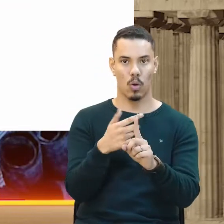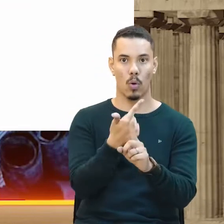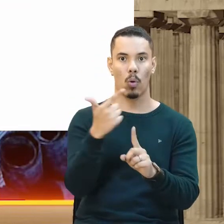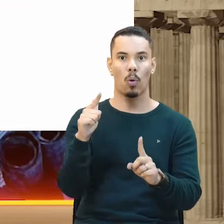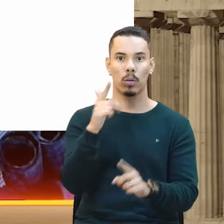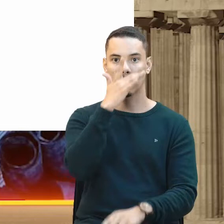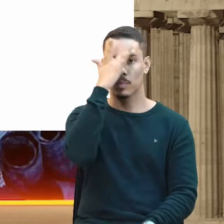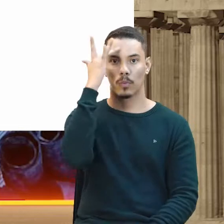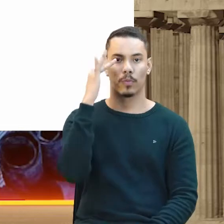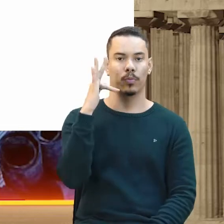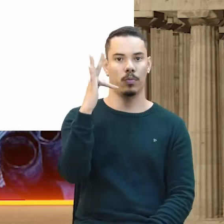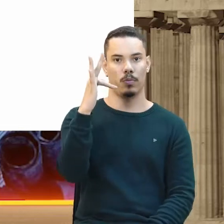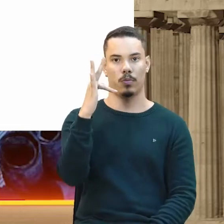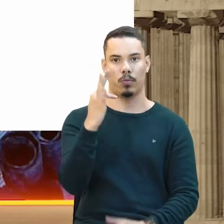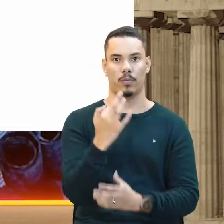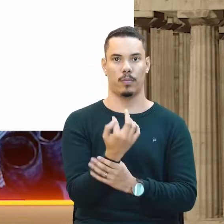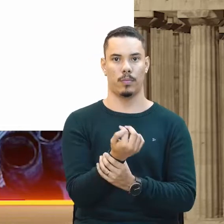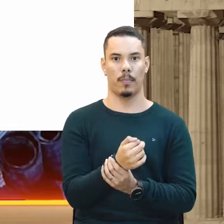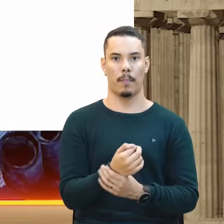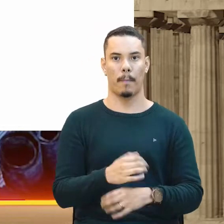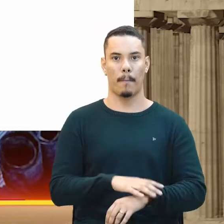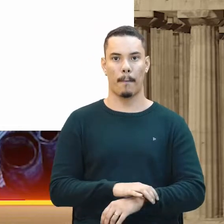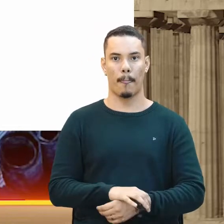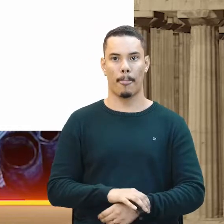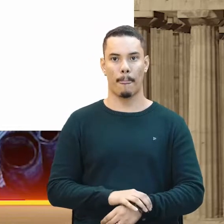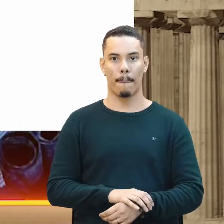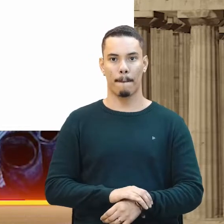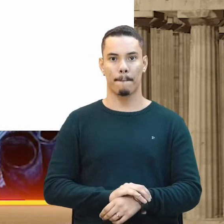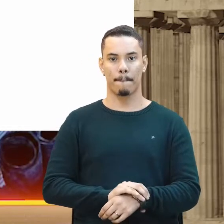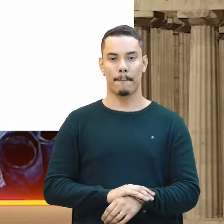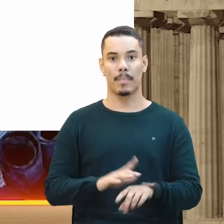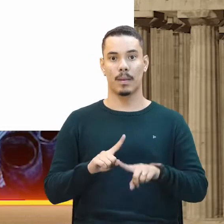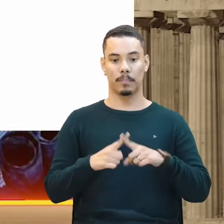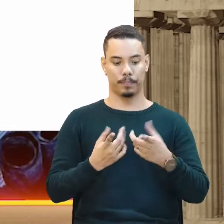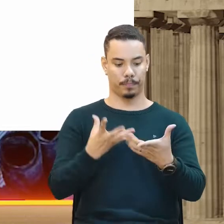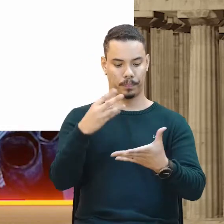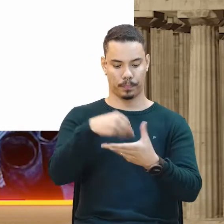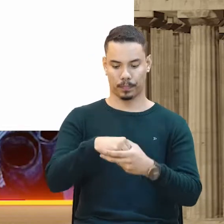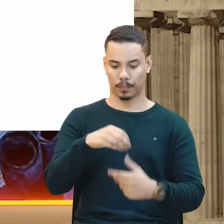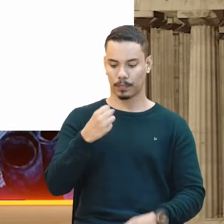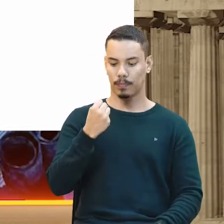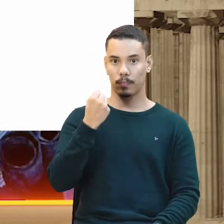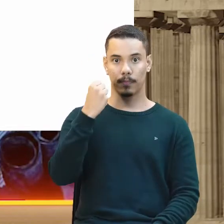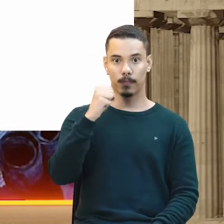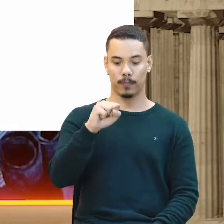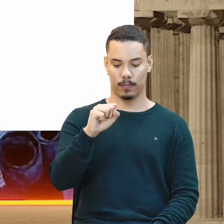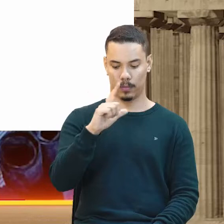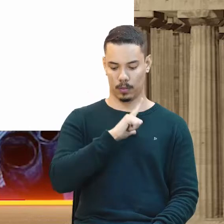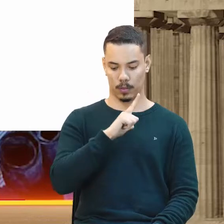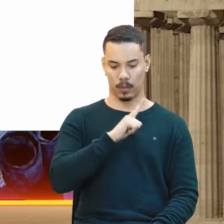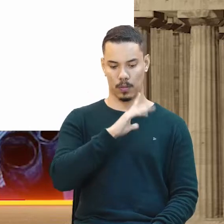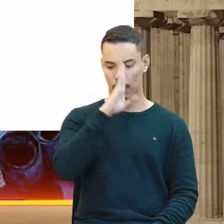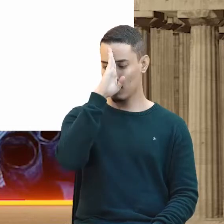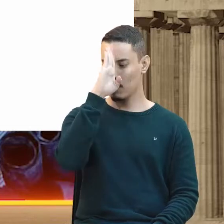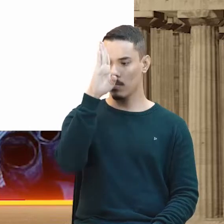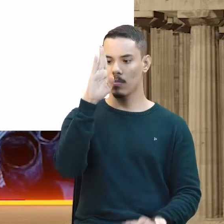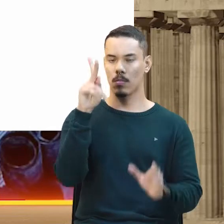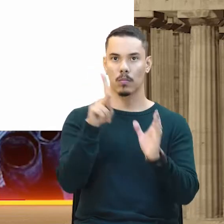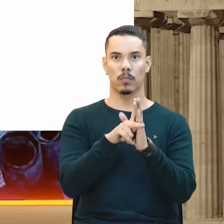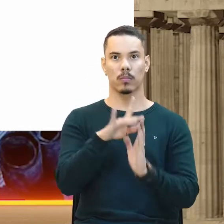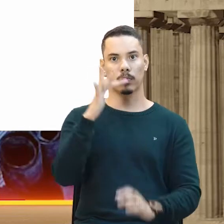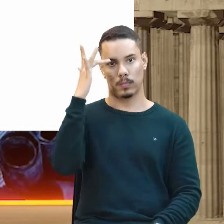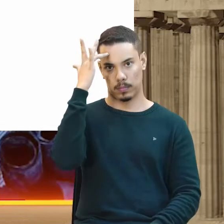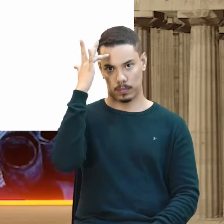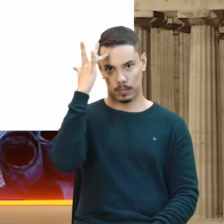futuramente. Só que dentro dessa defesa entravam muitos os princípios racionais da